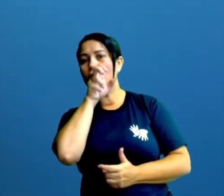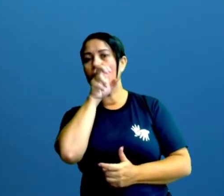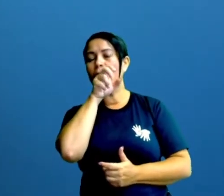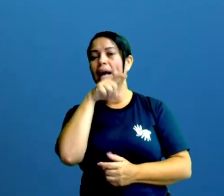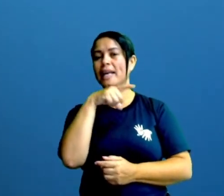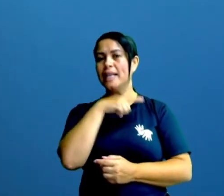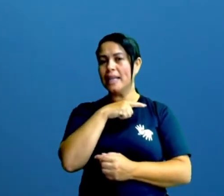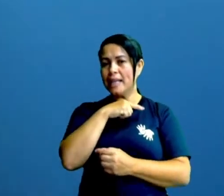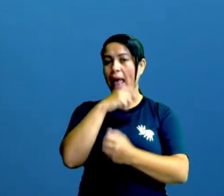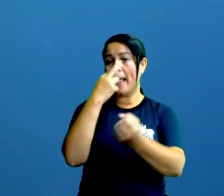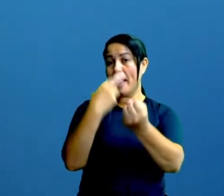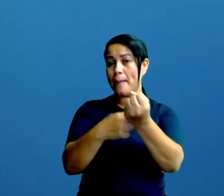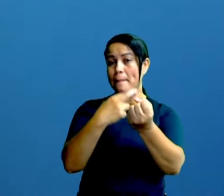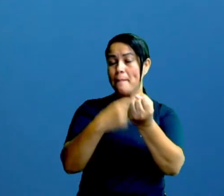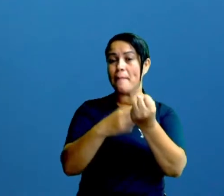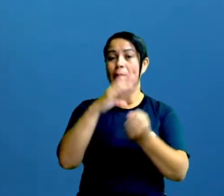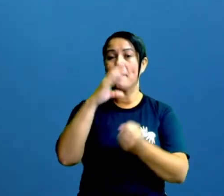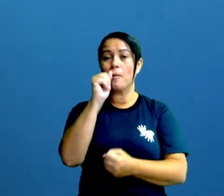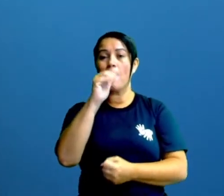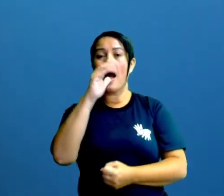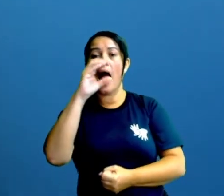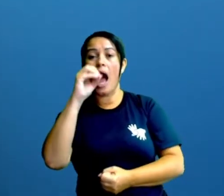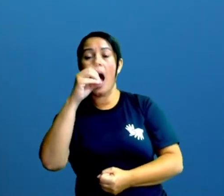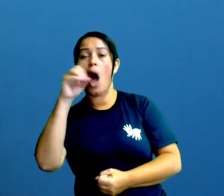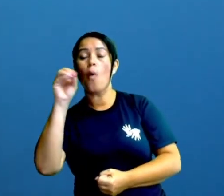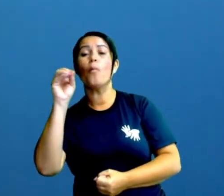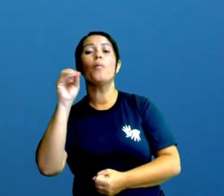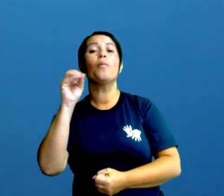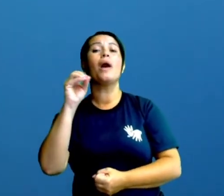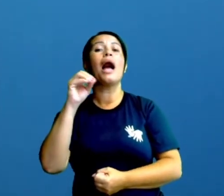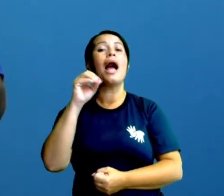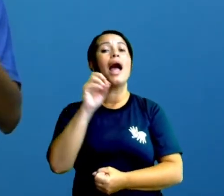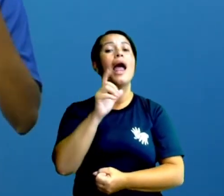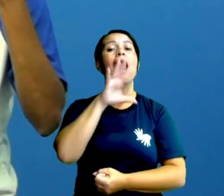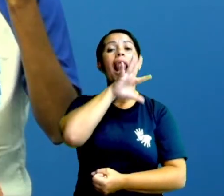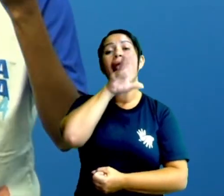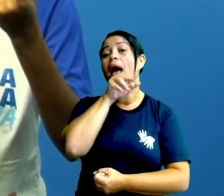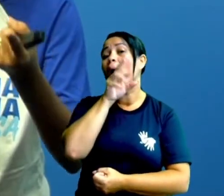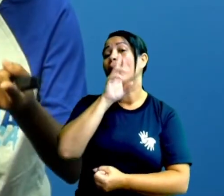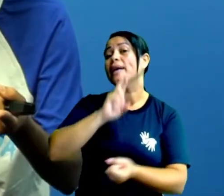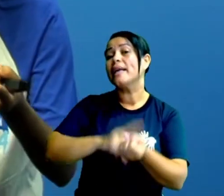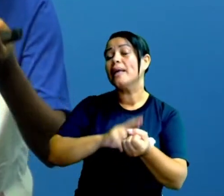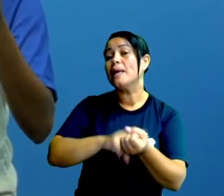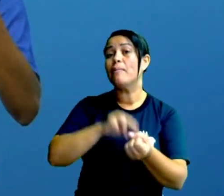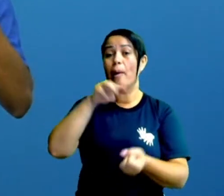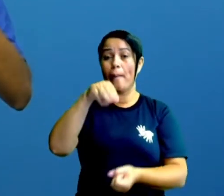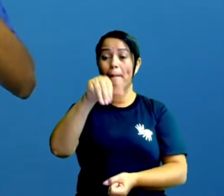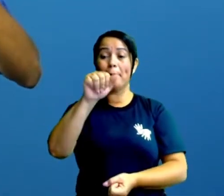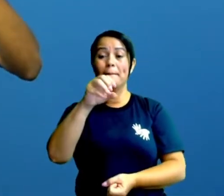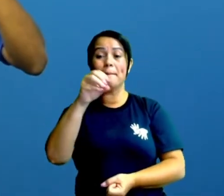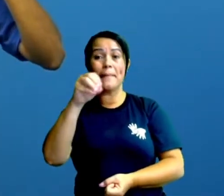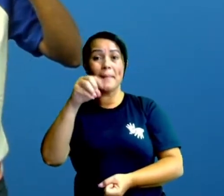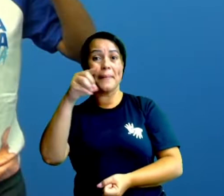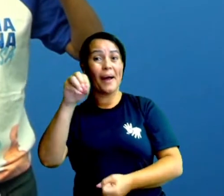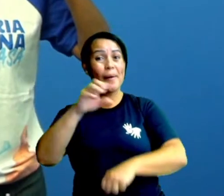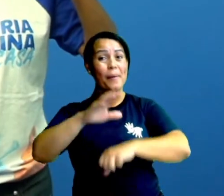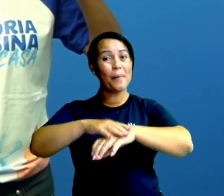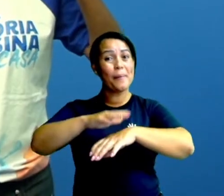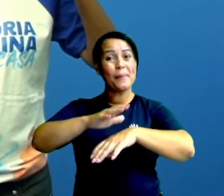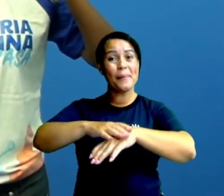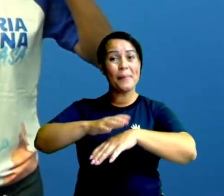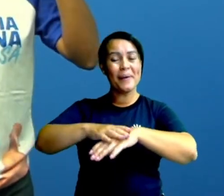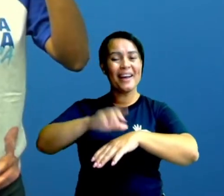rima com cão é leão que rima com pão isso